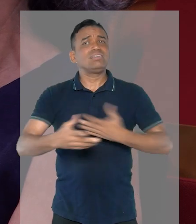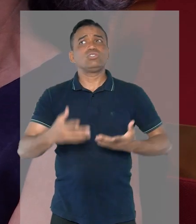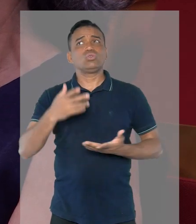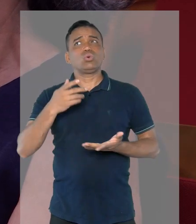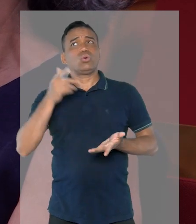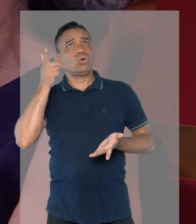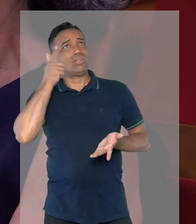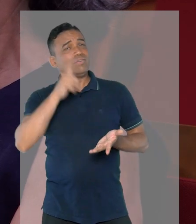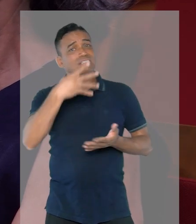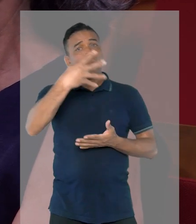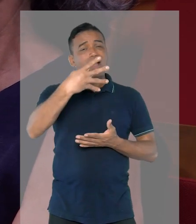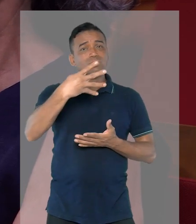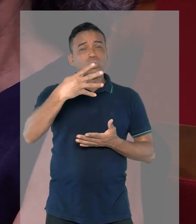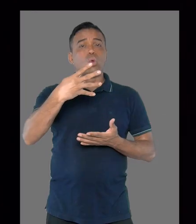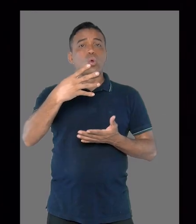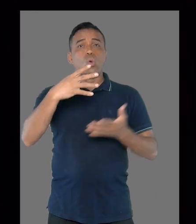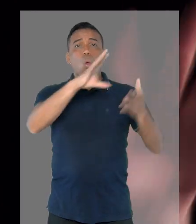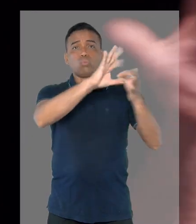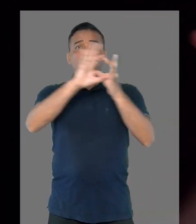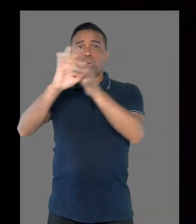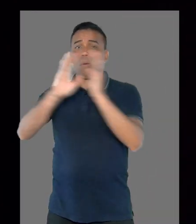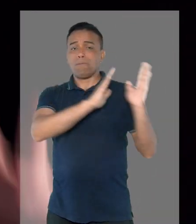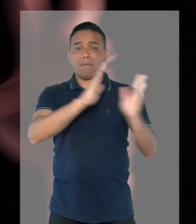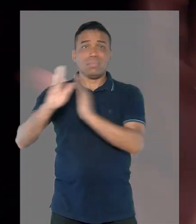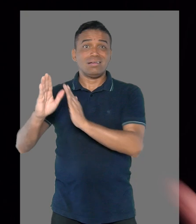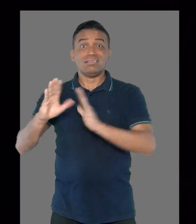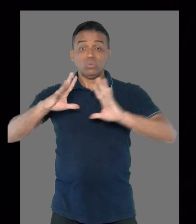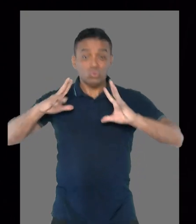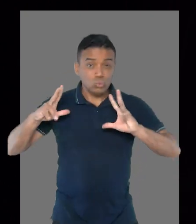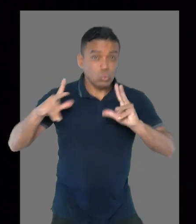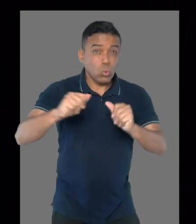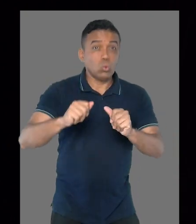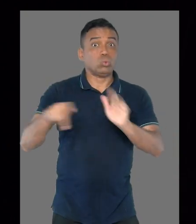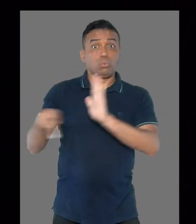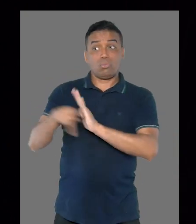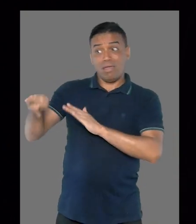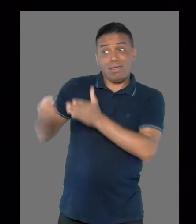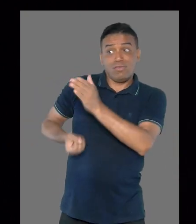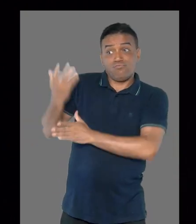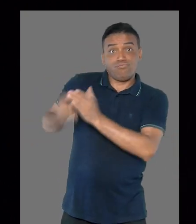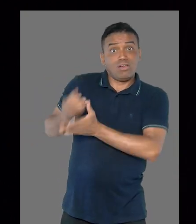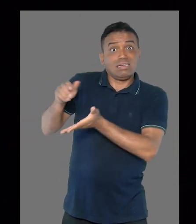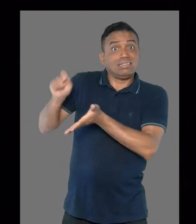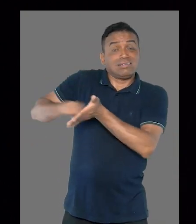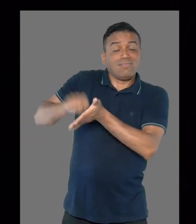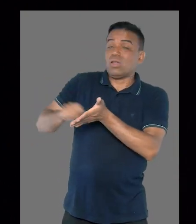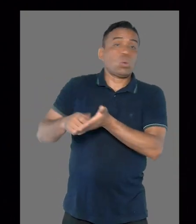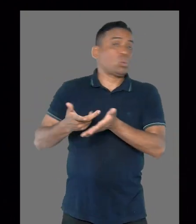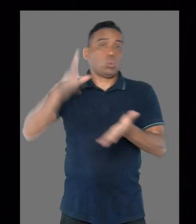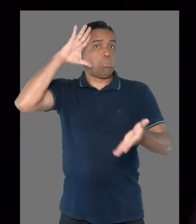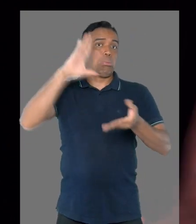tentei fazer 4 cliques. Né? Acho que abordar tudo da obra leminskiana é muito difícil. Acho que ninguém nunca vai